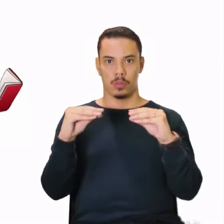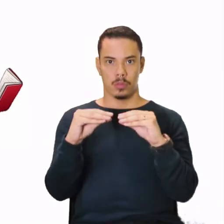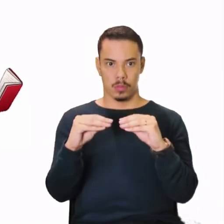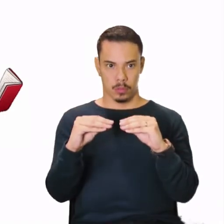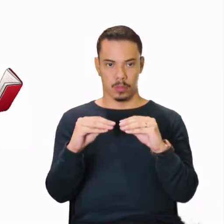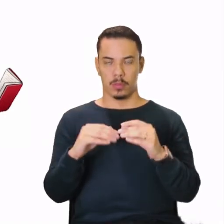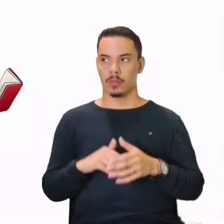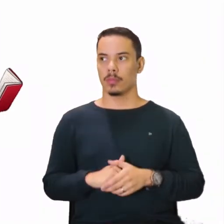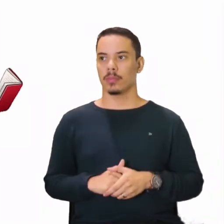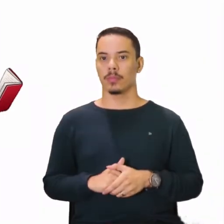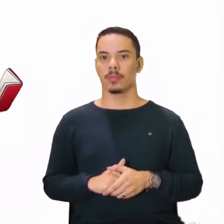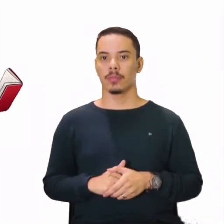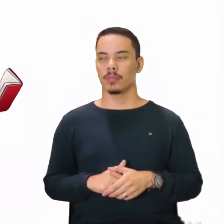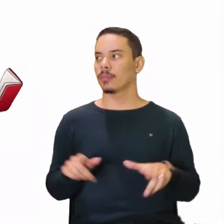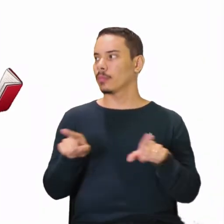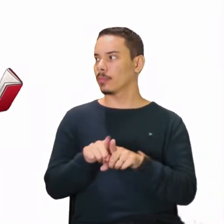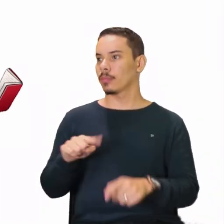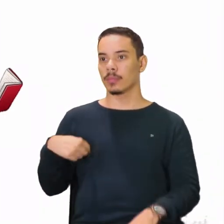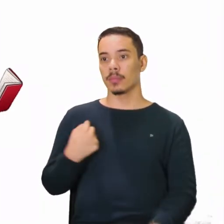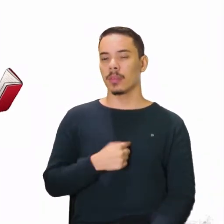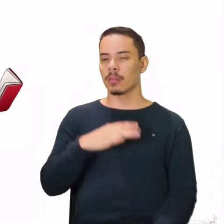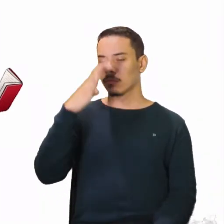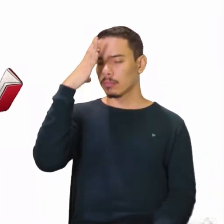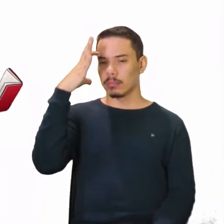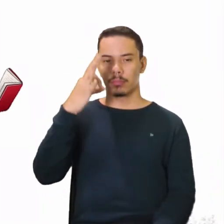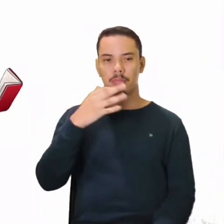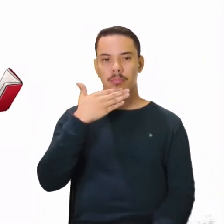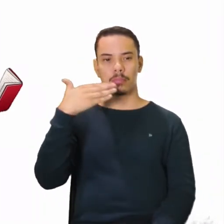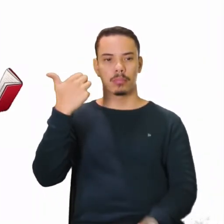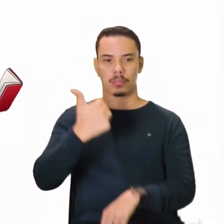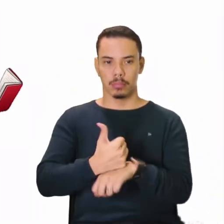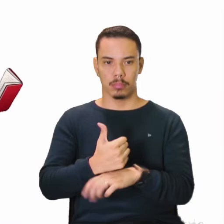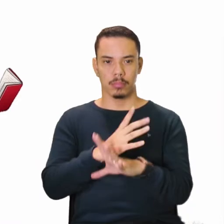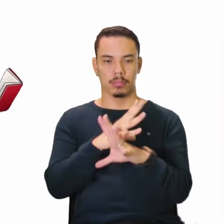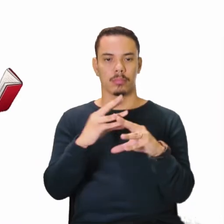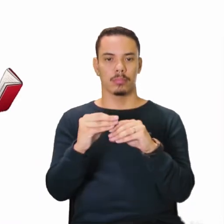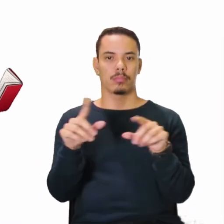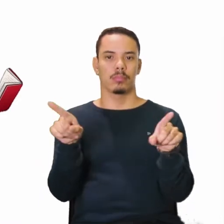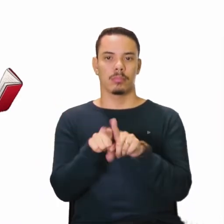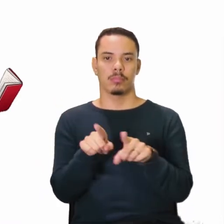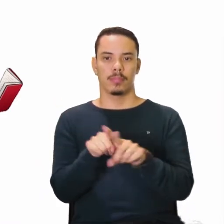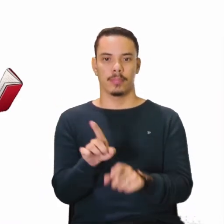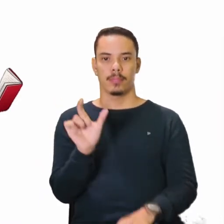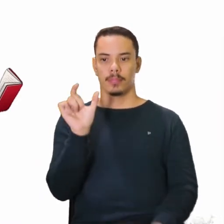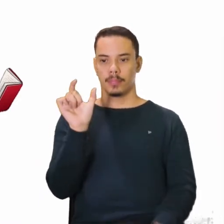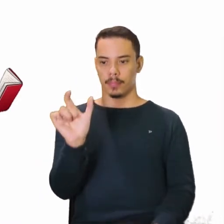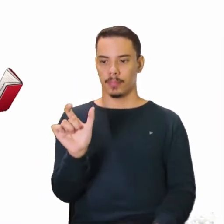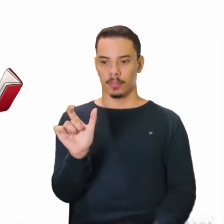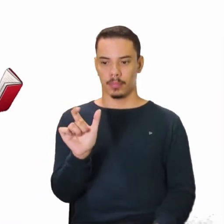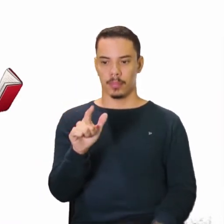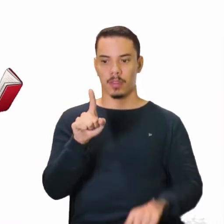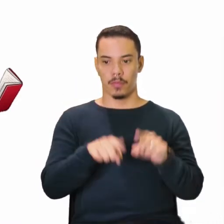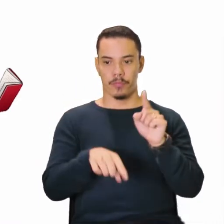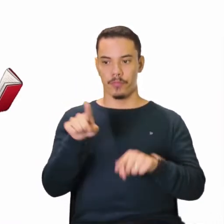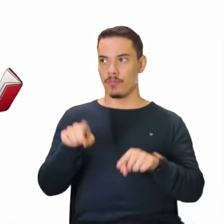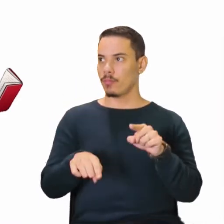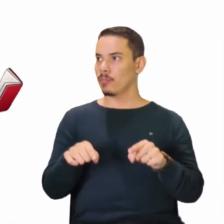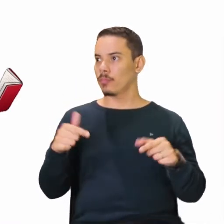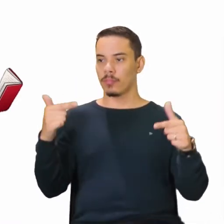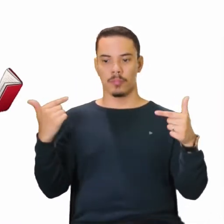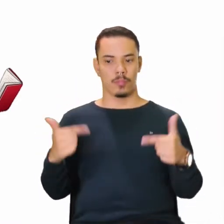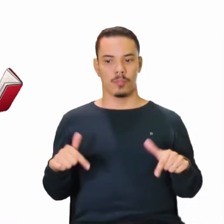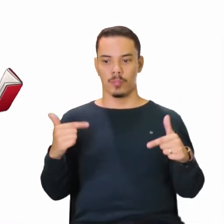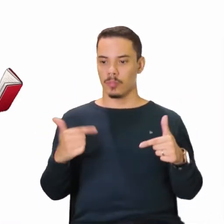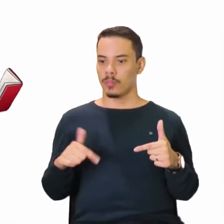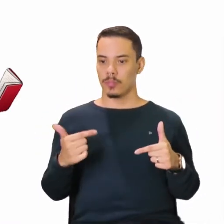certo? Vamos entender isso direitinho. Conjunção também é uma palavra invariável, ou seja, não